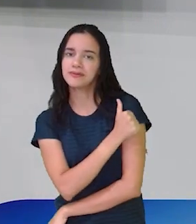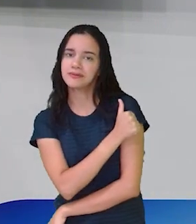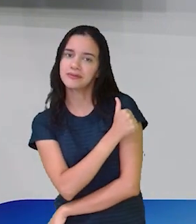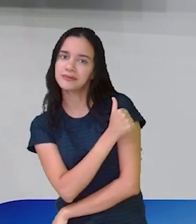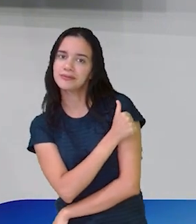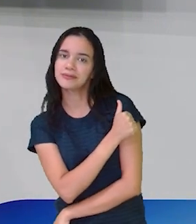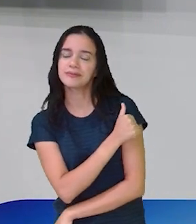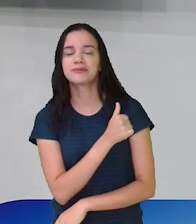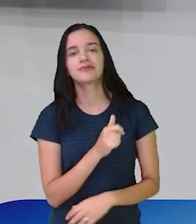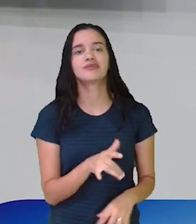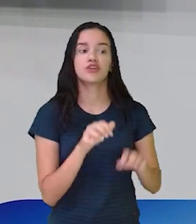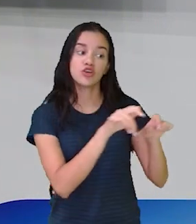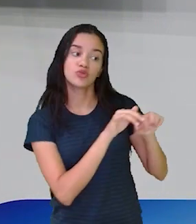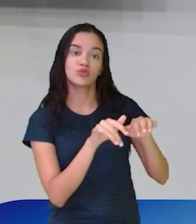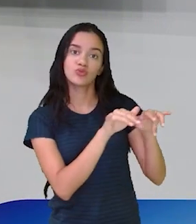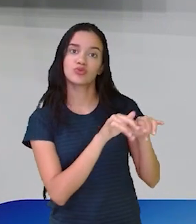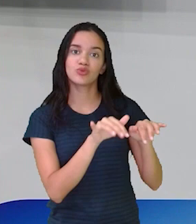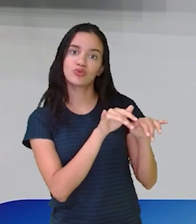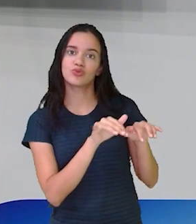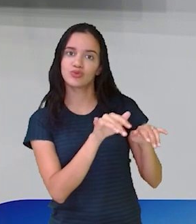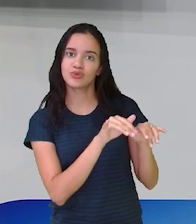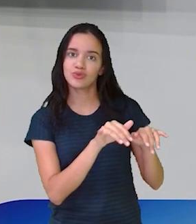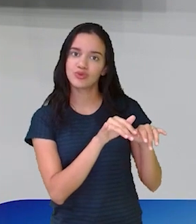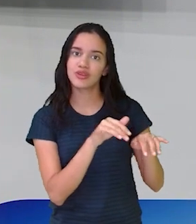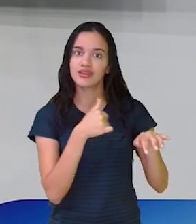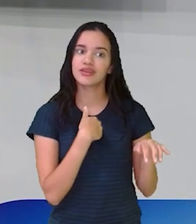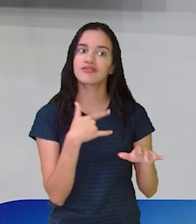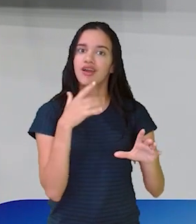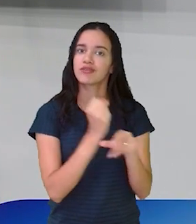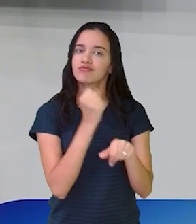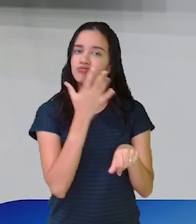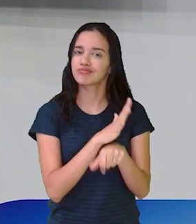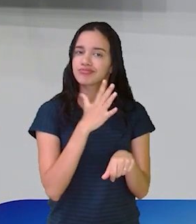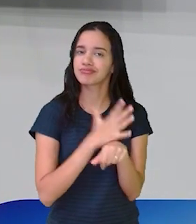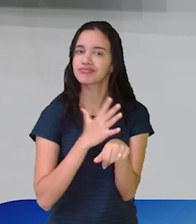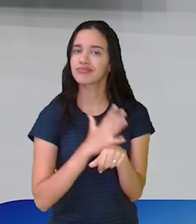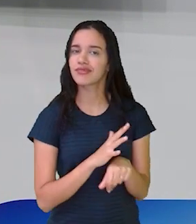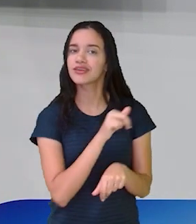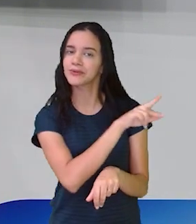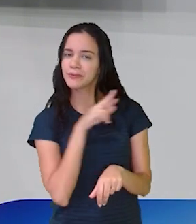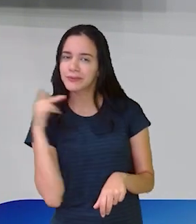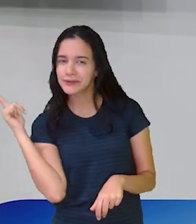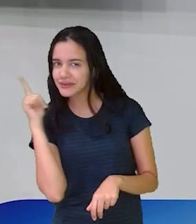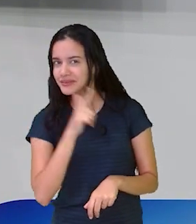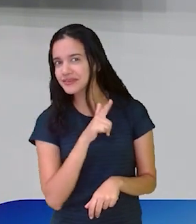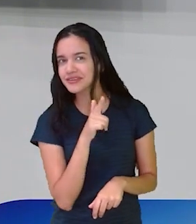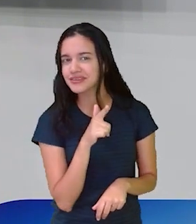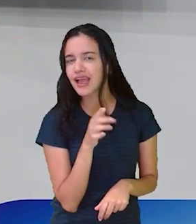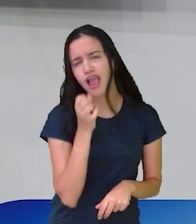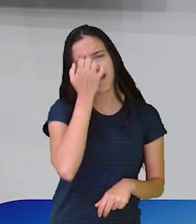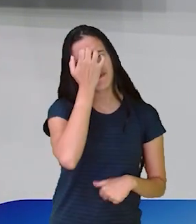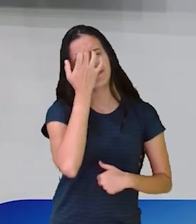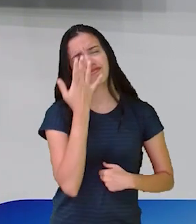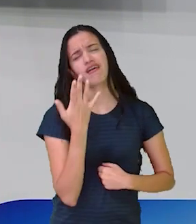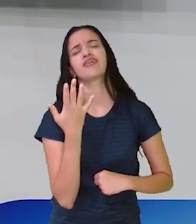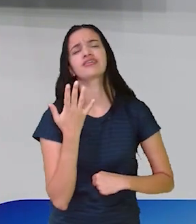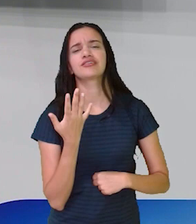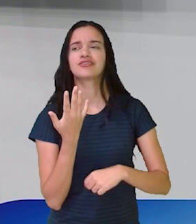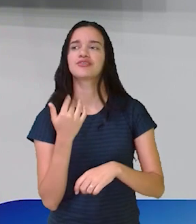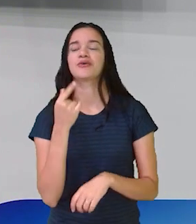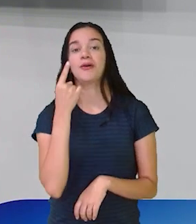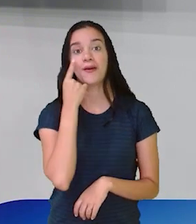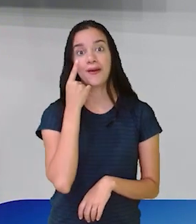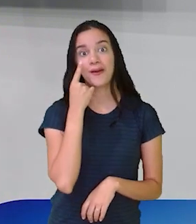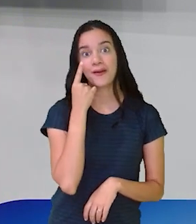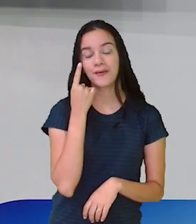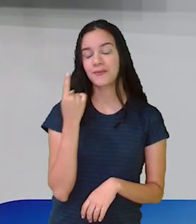fazer essa questão? Será que tem alguém que consegue me dar a resposta? Será? Muito fácil, minha gente. Ó,